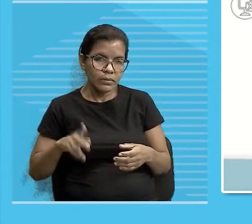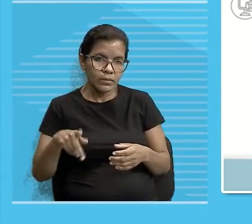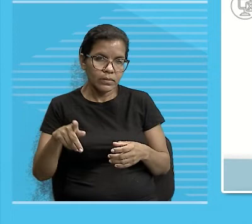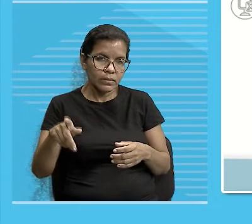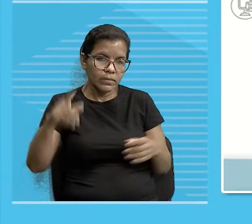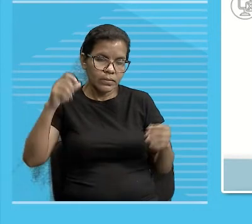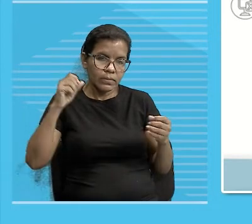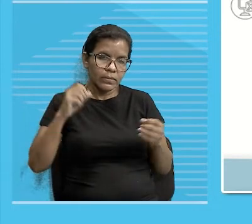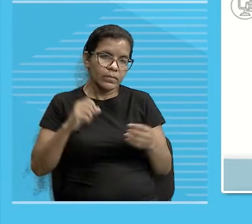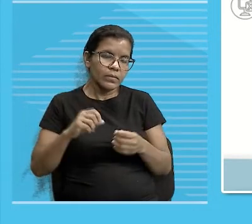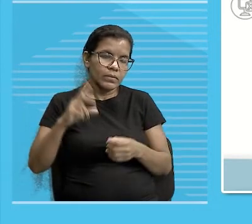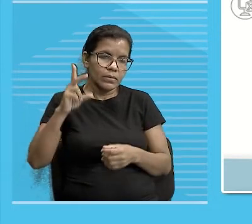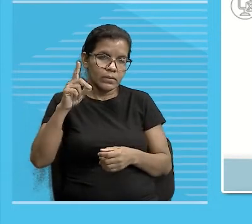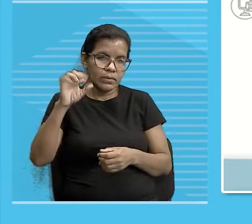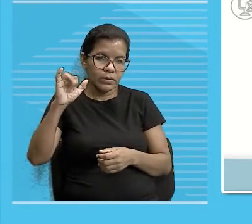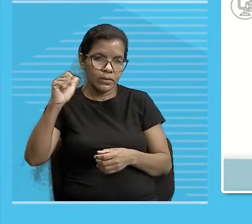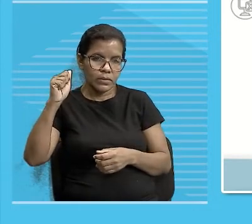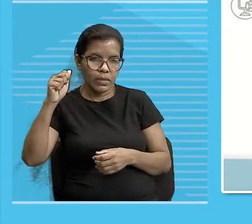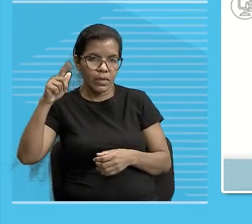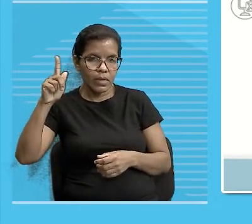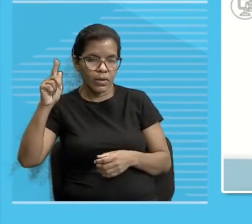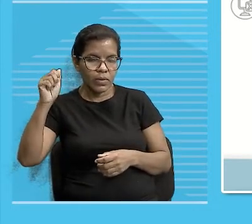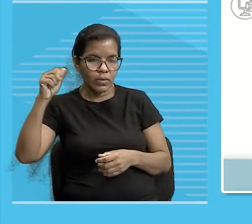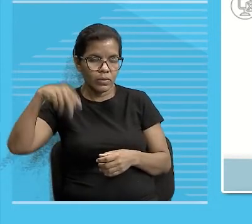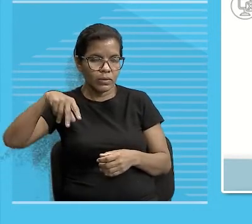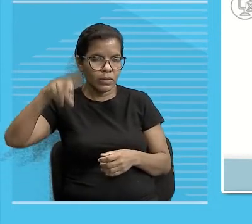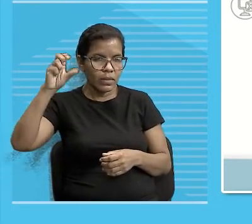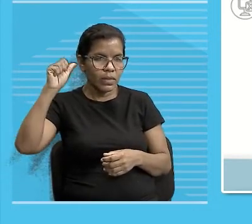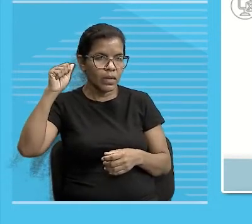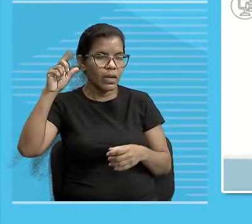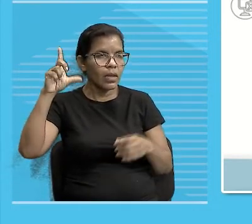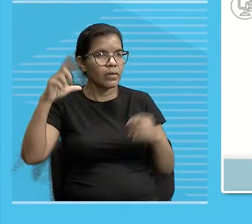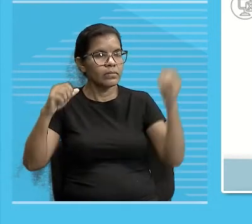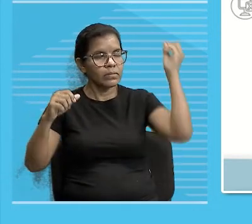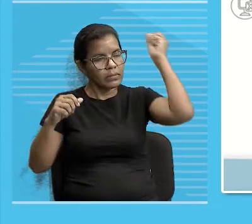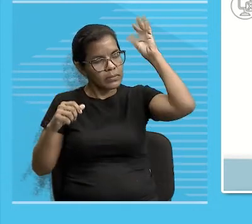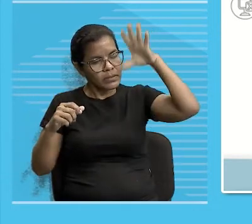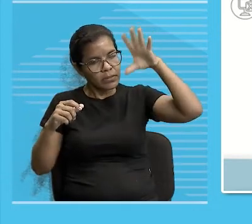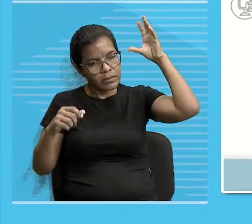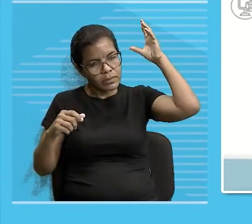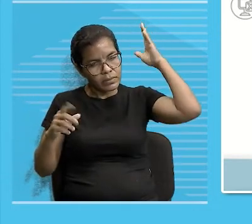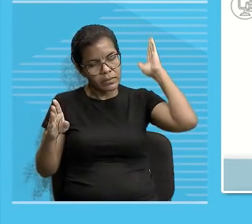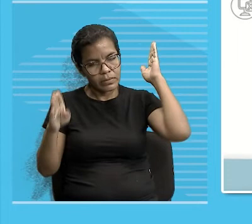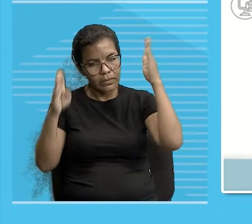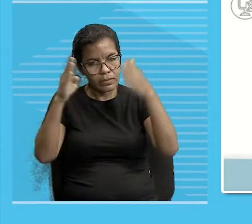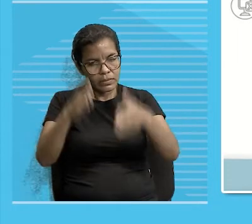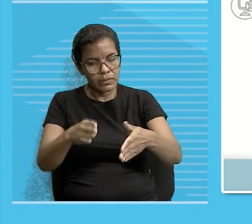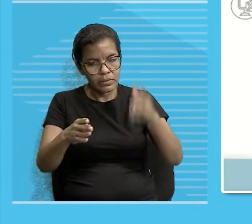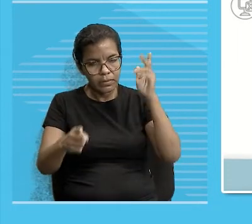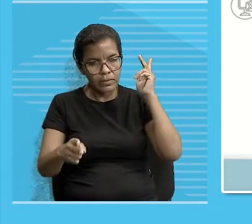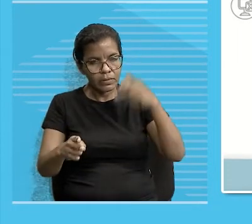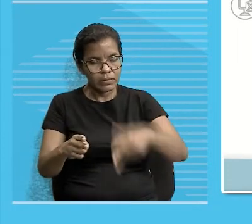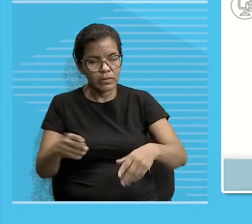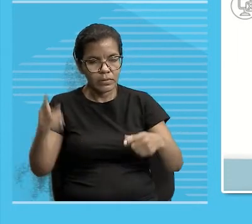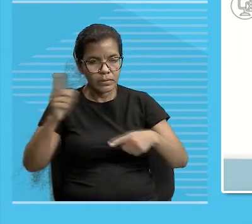diagonal. Beleza? Outra coisa, uma luz incide diretamente no